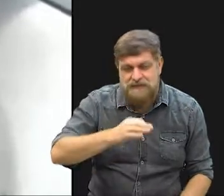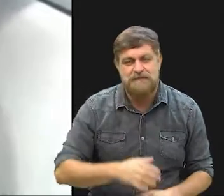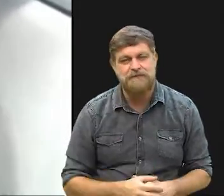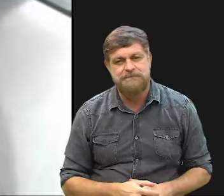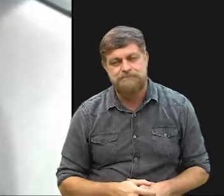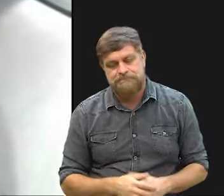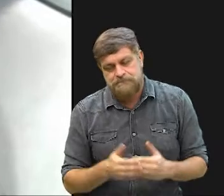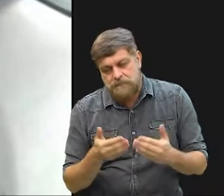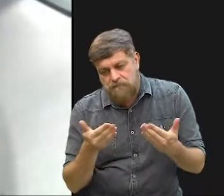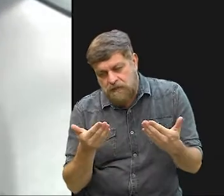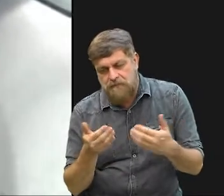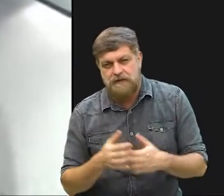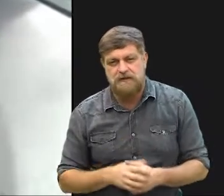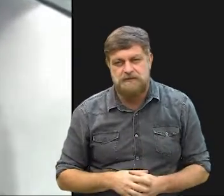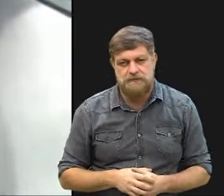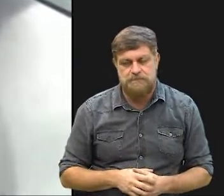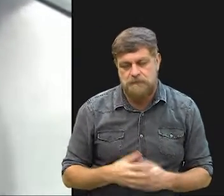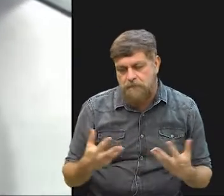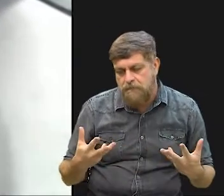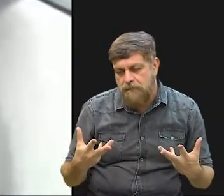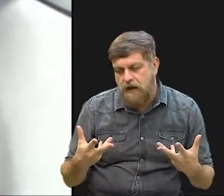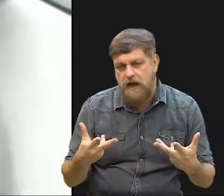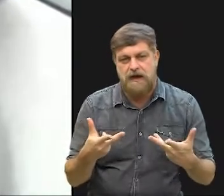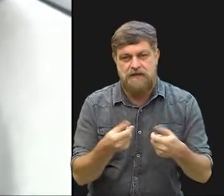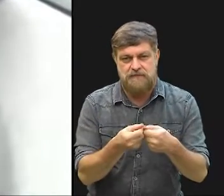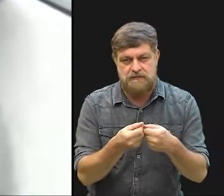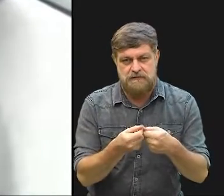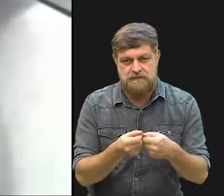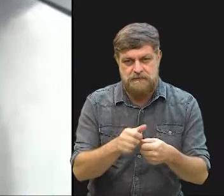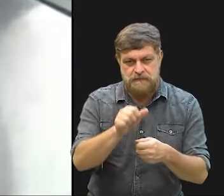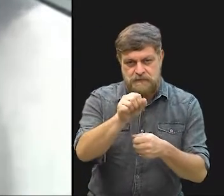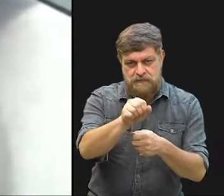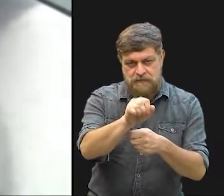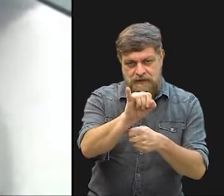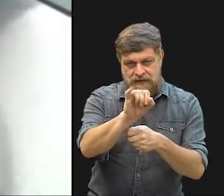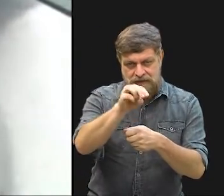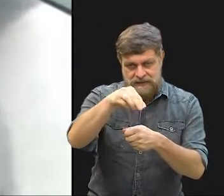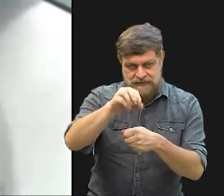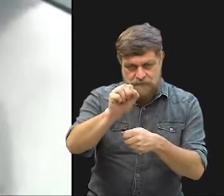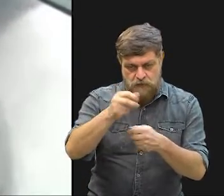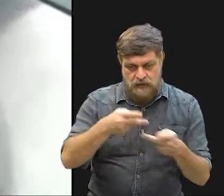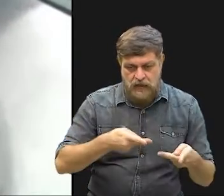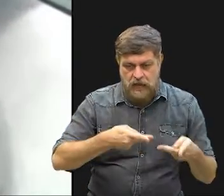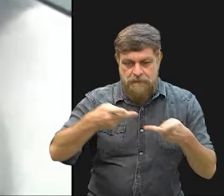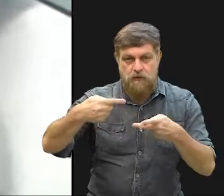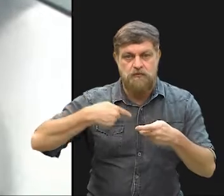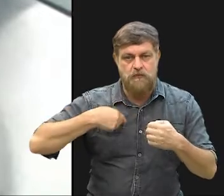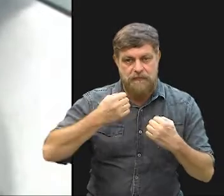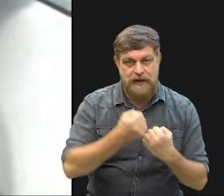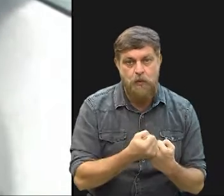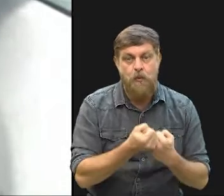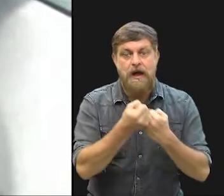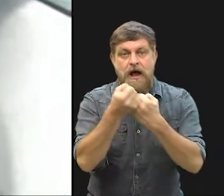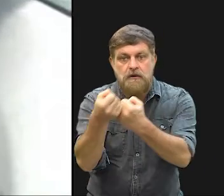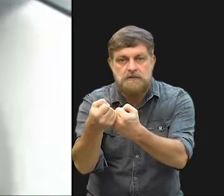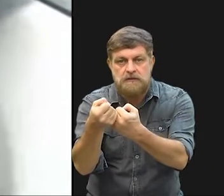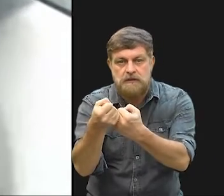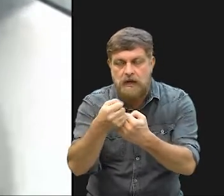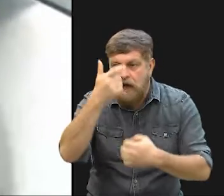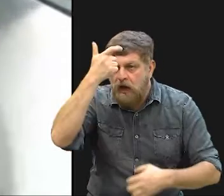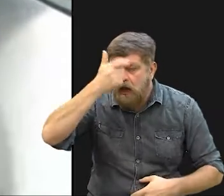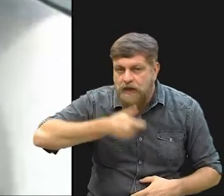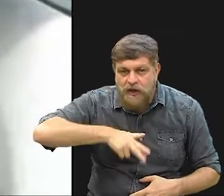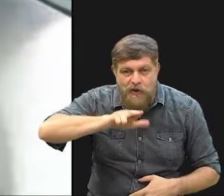assim, foi maravilhoso. A Simone me convidou para ser auxiliar dela. Foi algo assim que eu